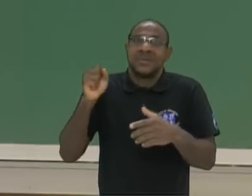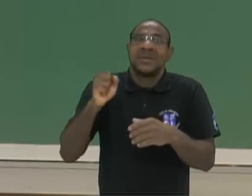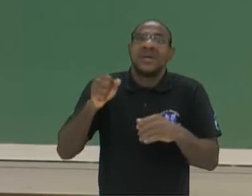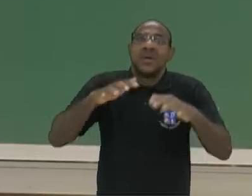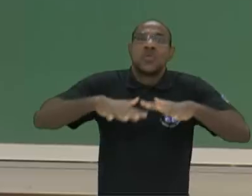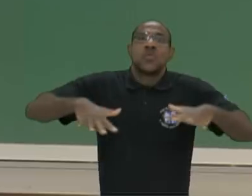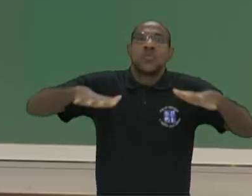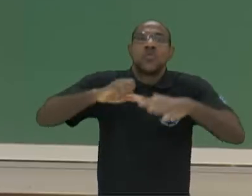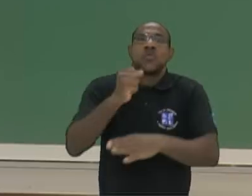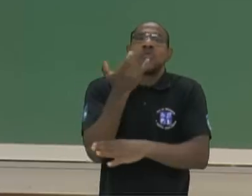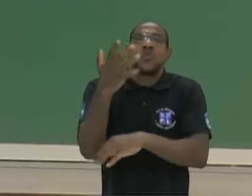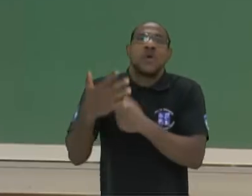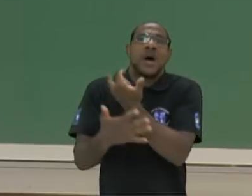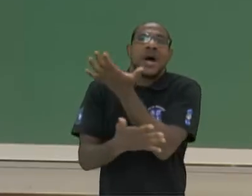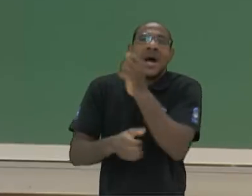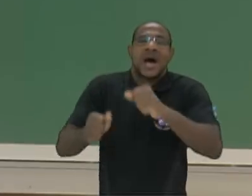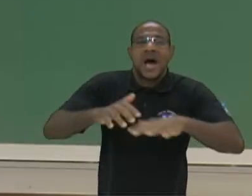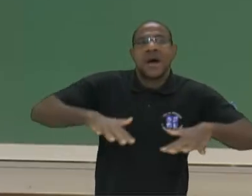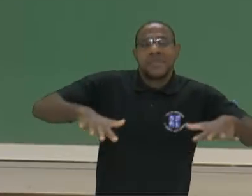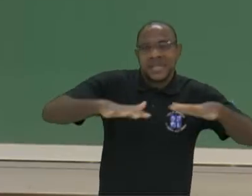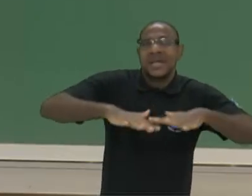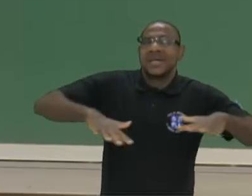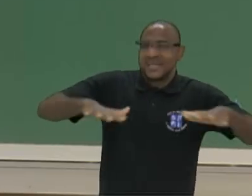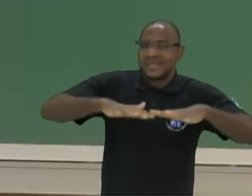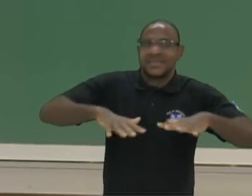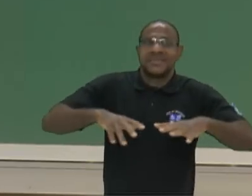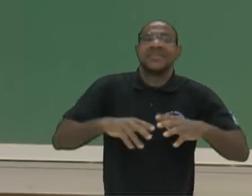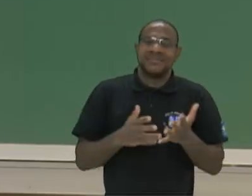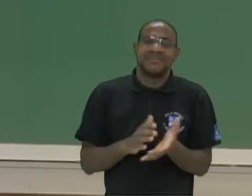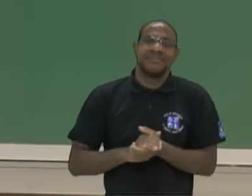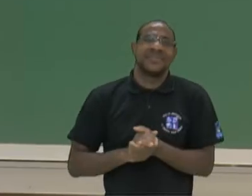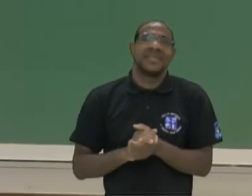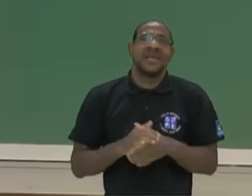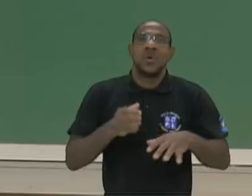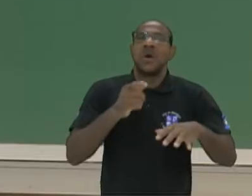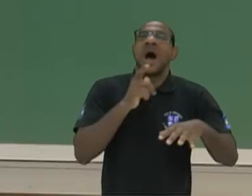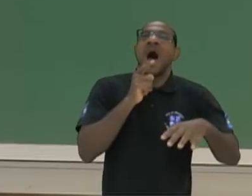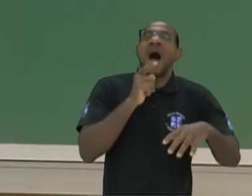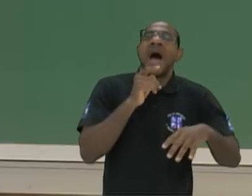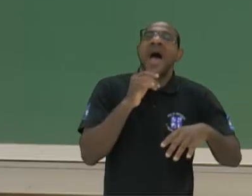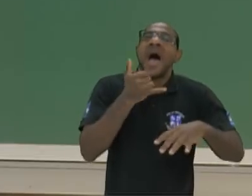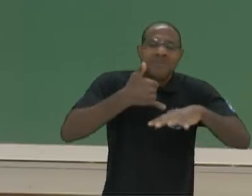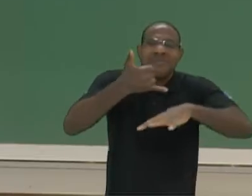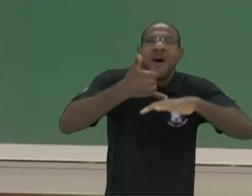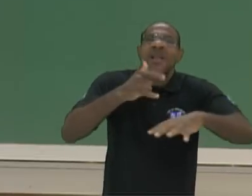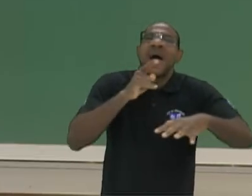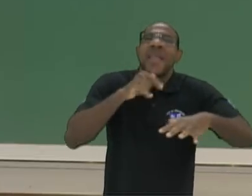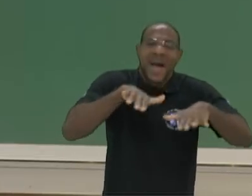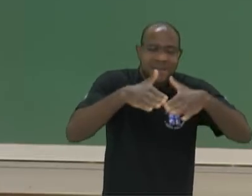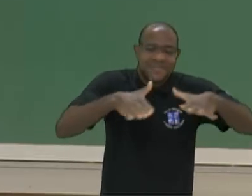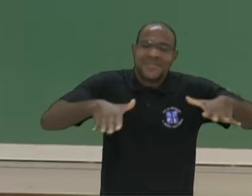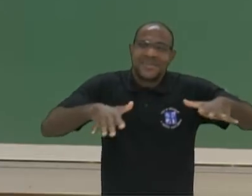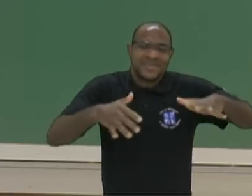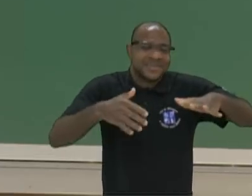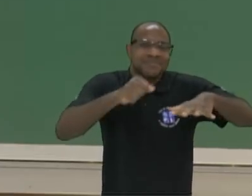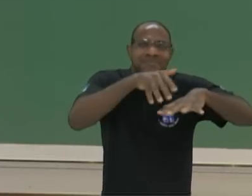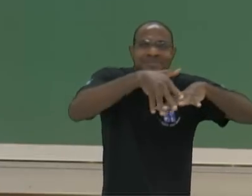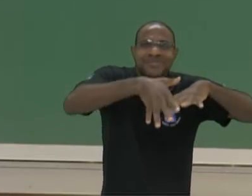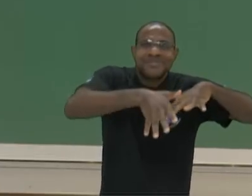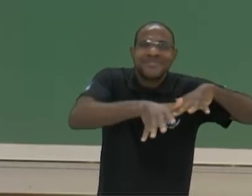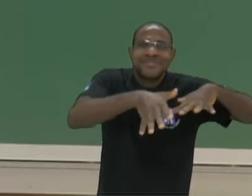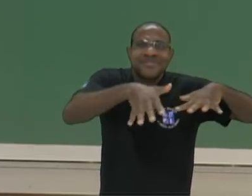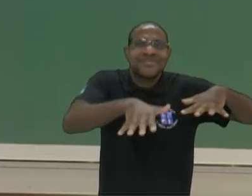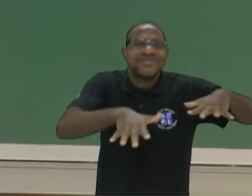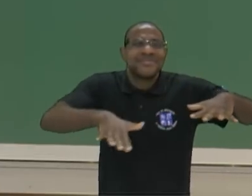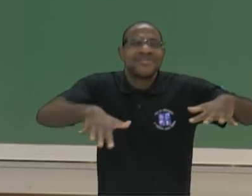lembra dessa situação? Foi, né, muito noticiada, inclusive, tá bom? Então, vamos tentar entender. Todo